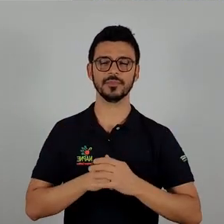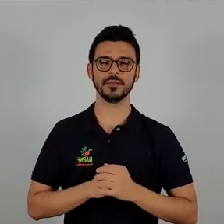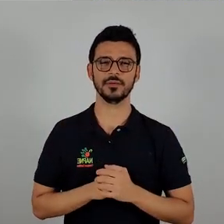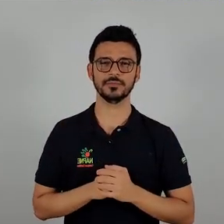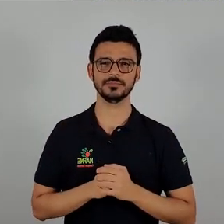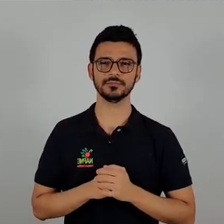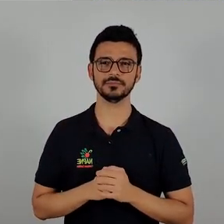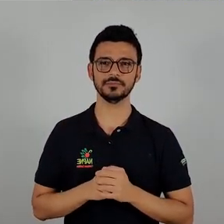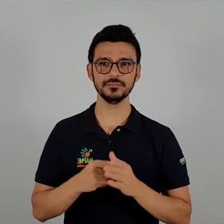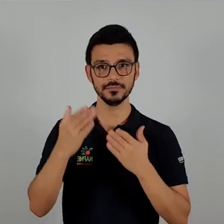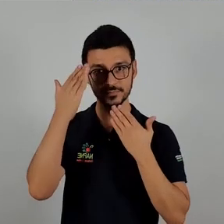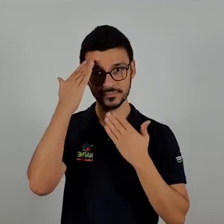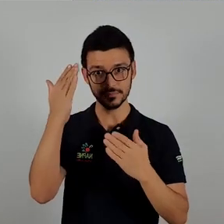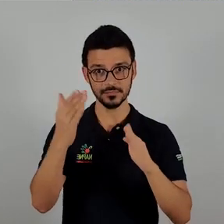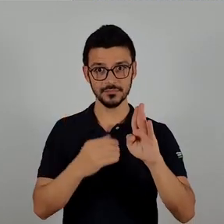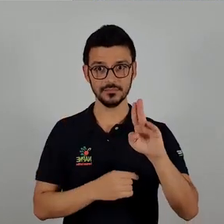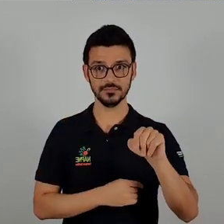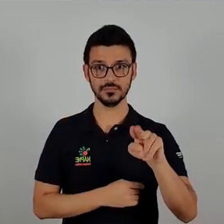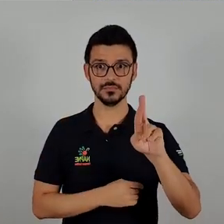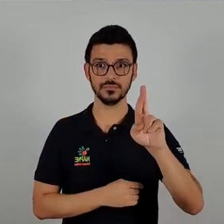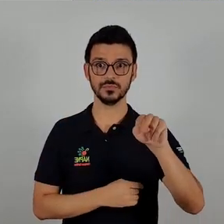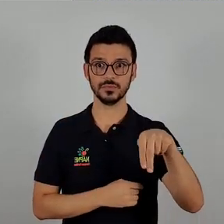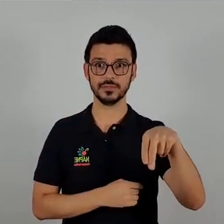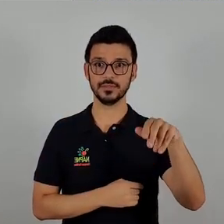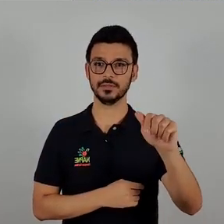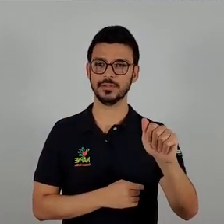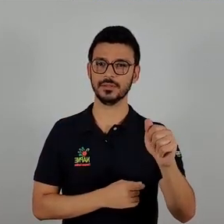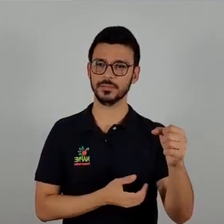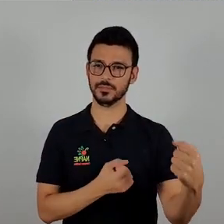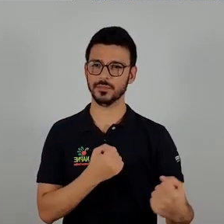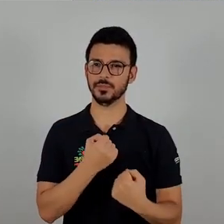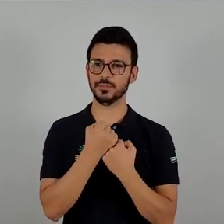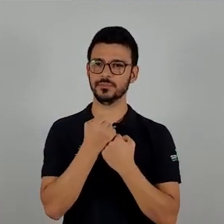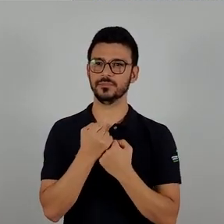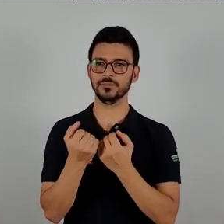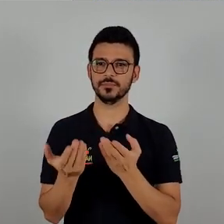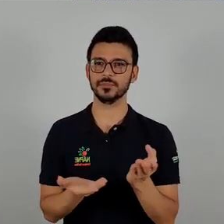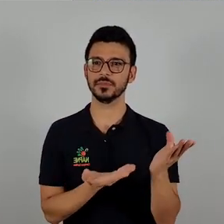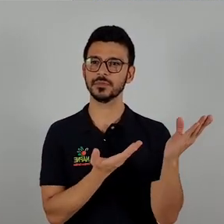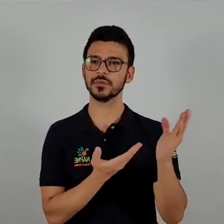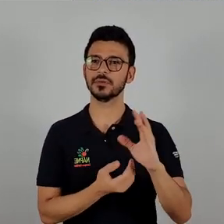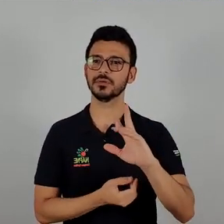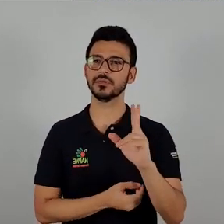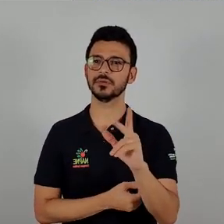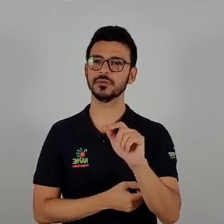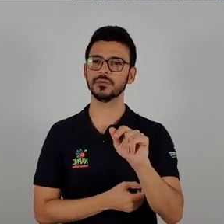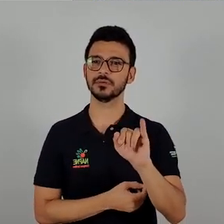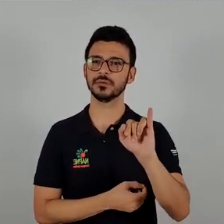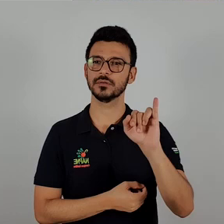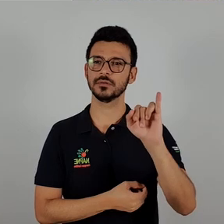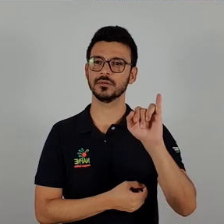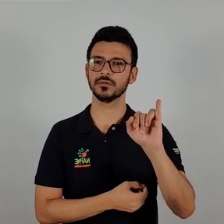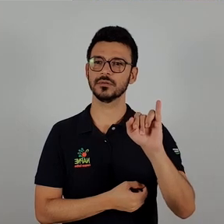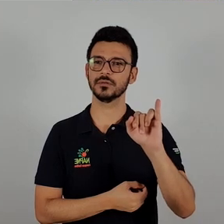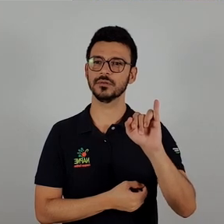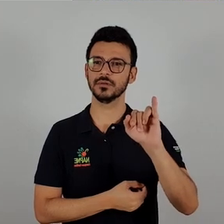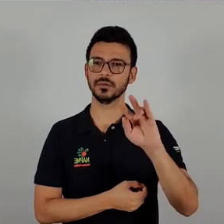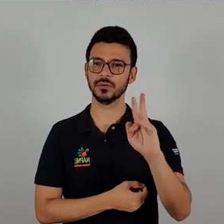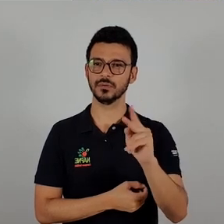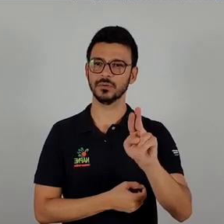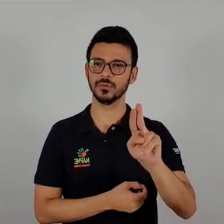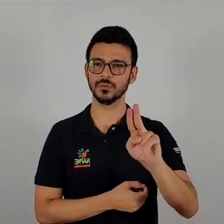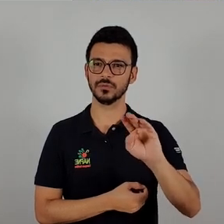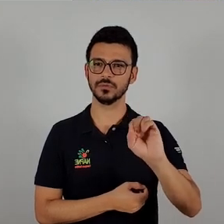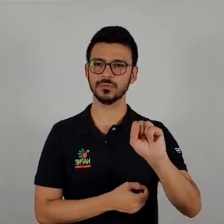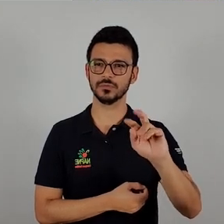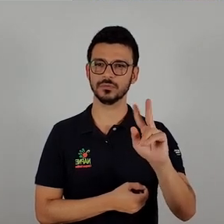mandarim, é fígado. Shu, assentimento. E Tang, decocção. Então é um pó de bupleurum para desbloquear